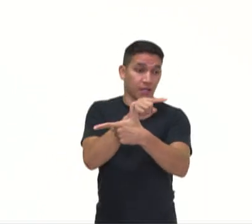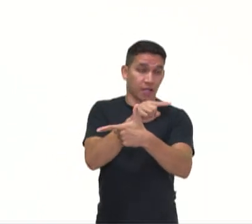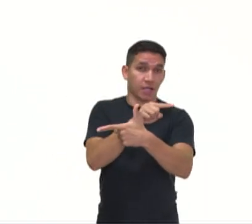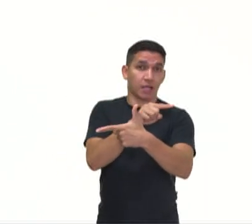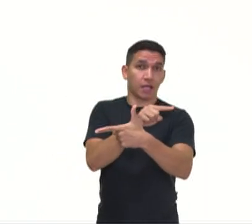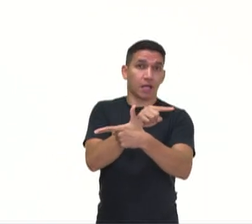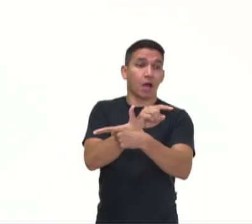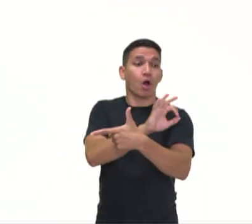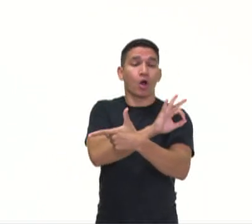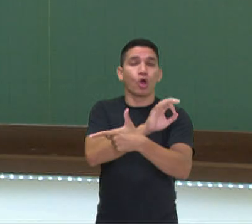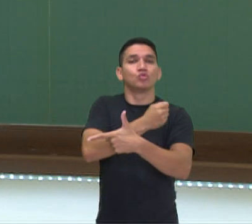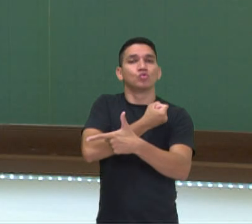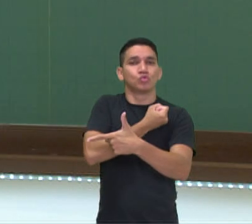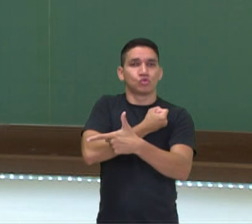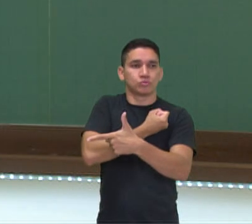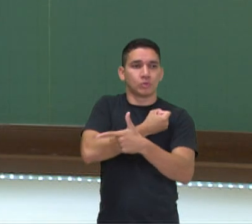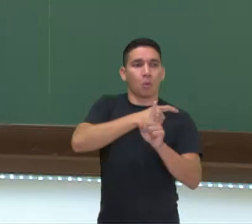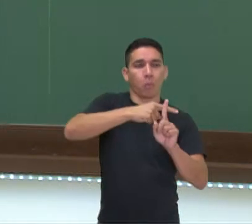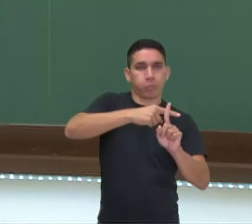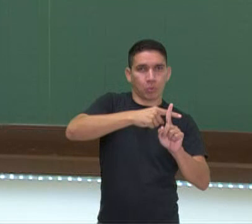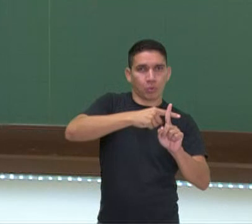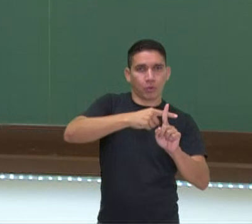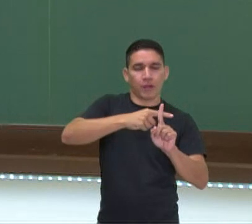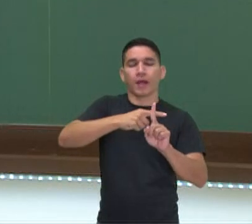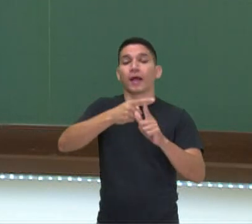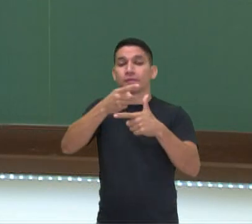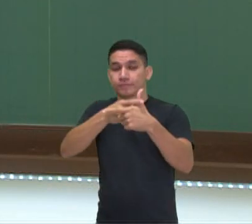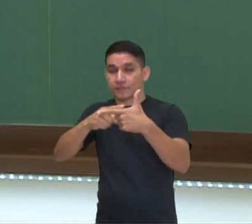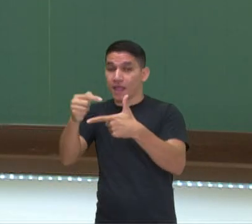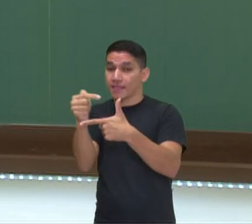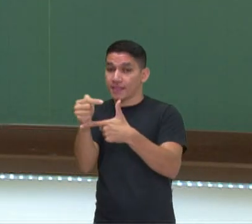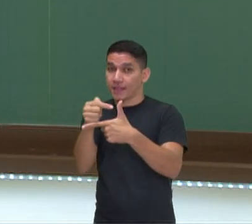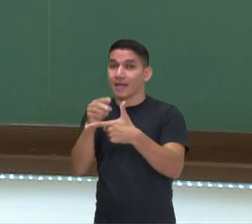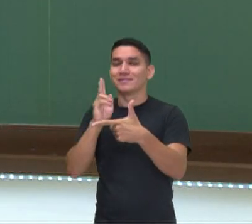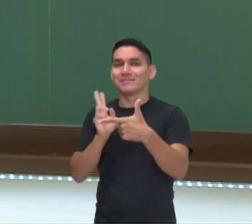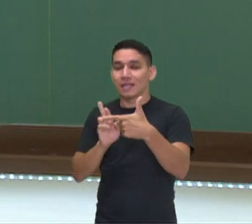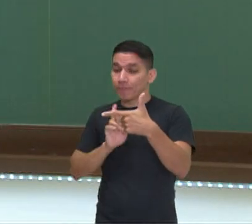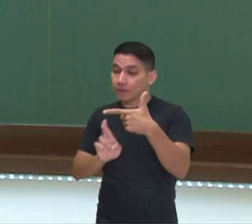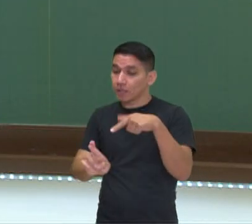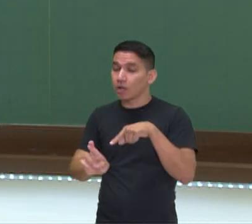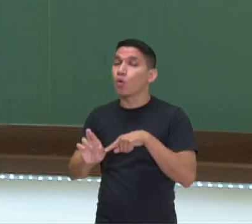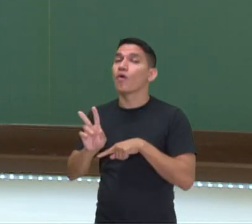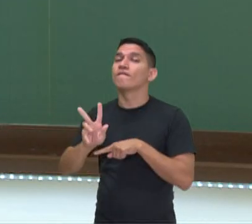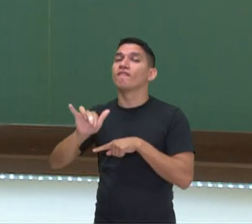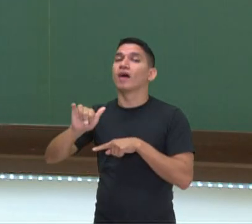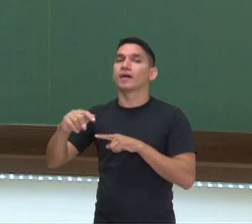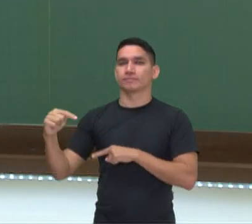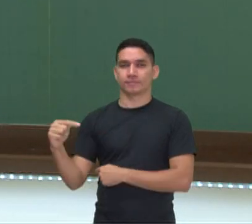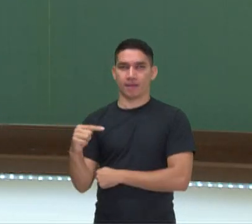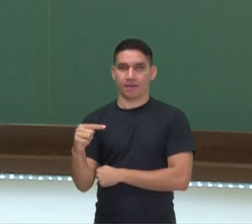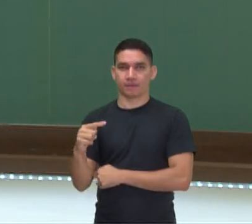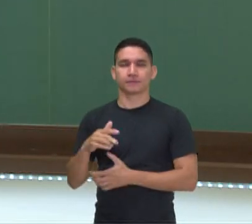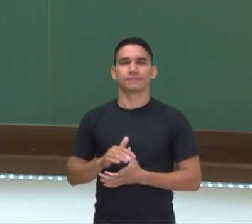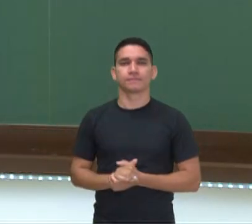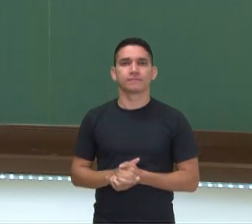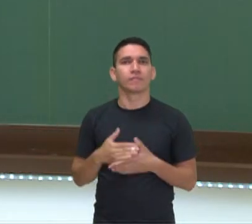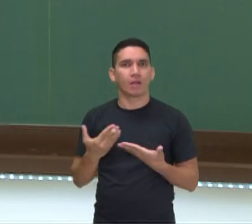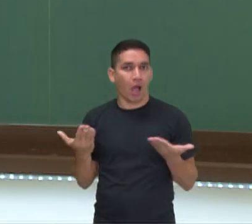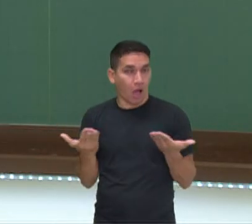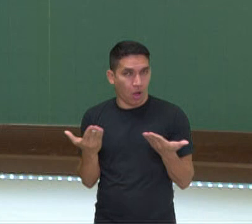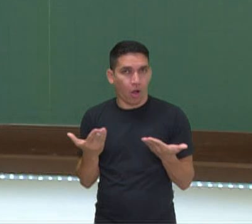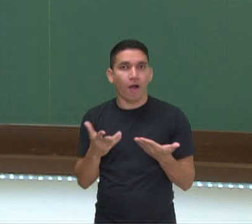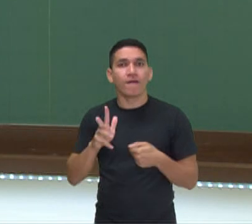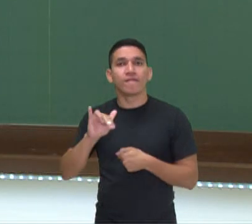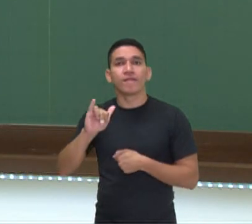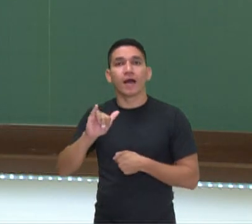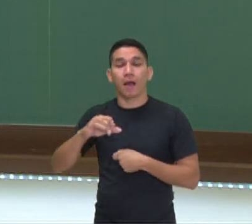por um número negativo resultado na divisão sempre vai ficar negativo então agora